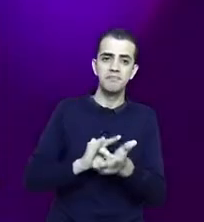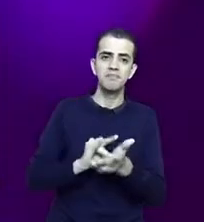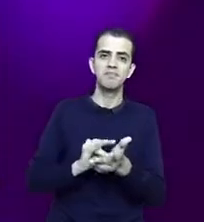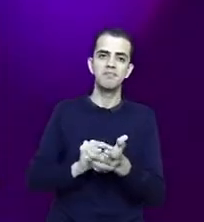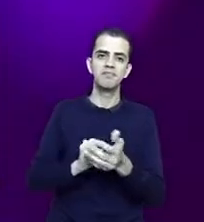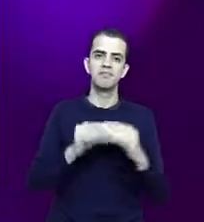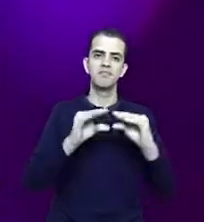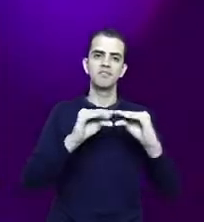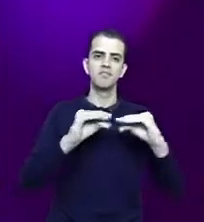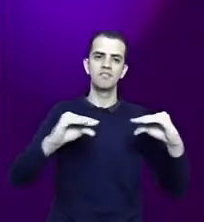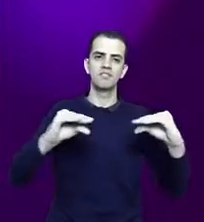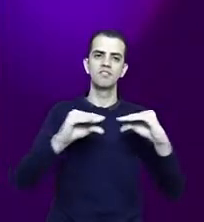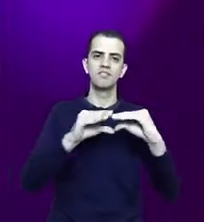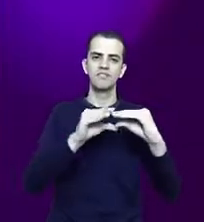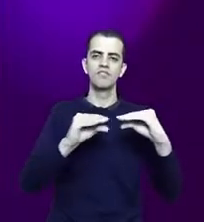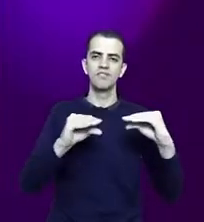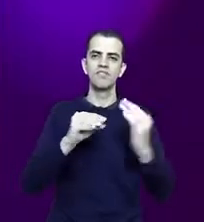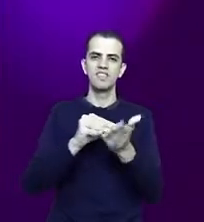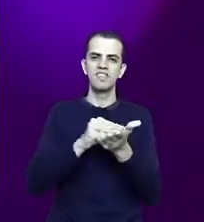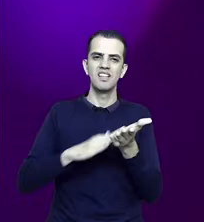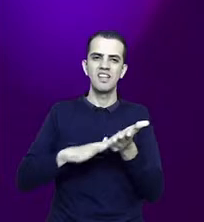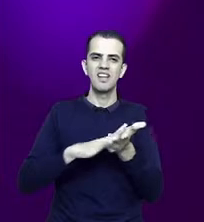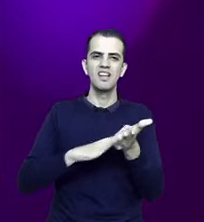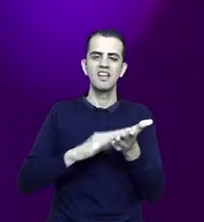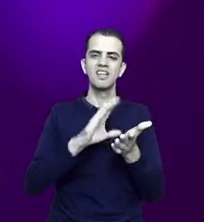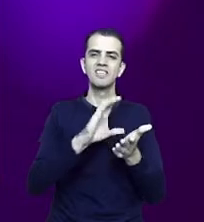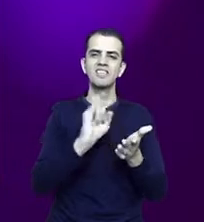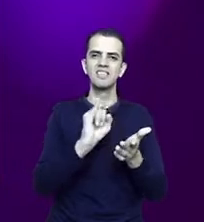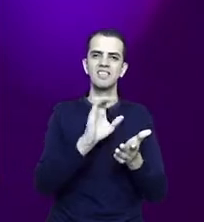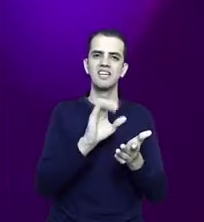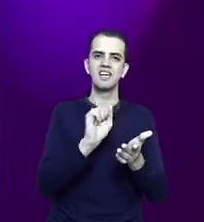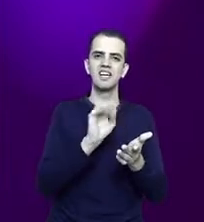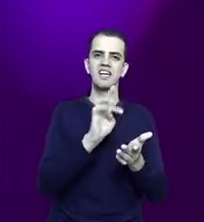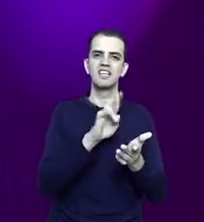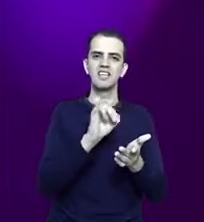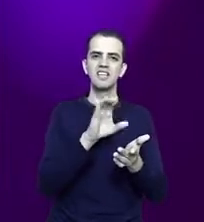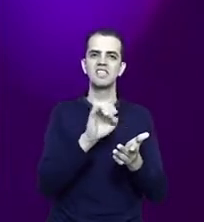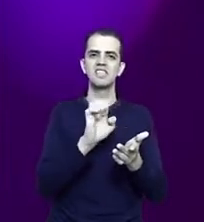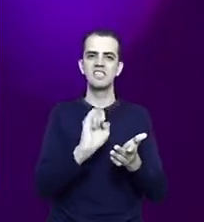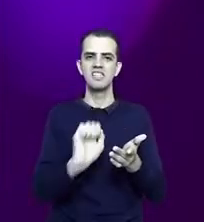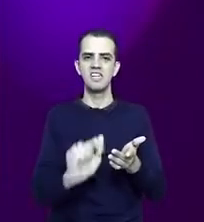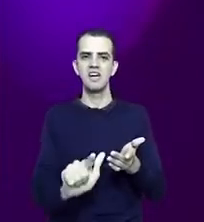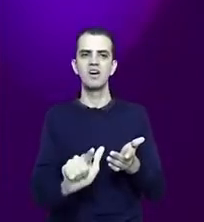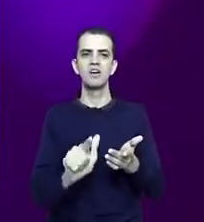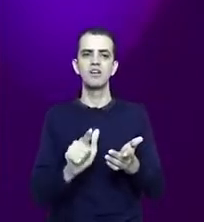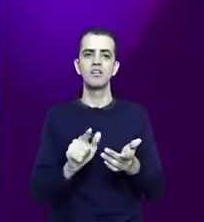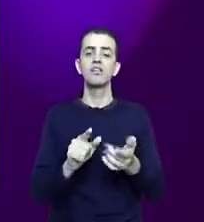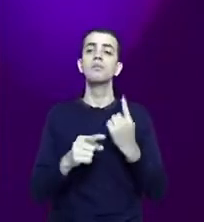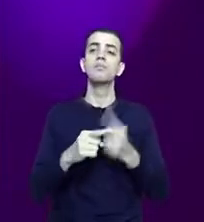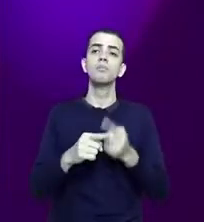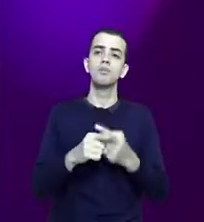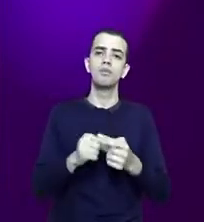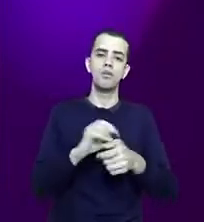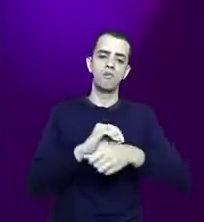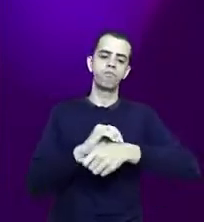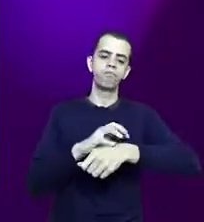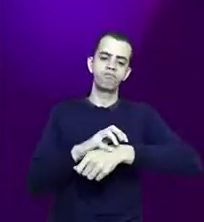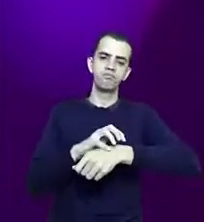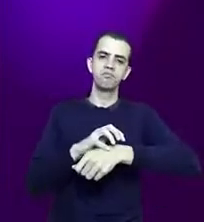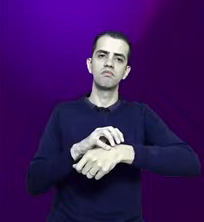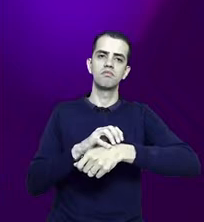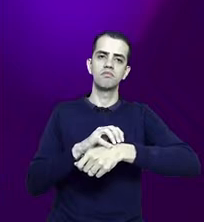tecido cicatricial ali central é em razão da luxação, né? O